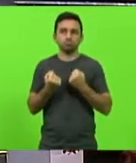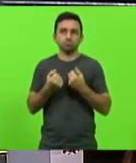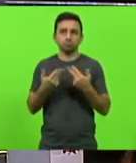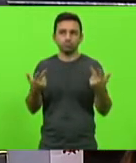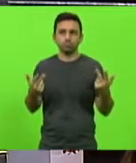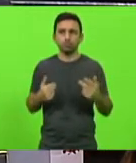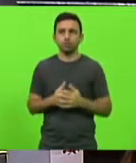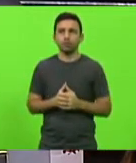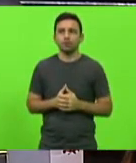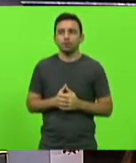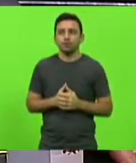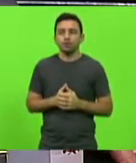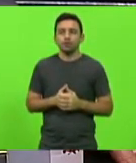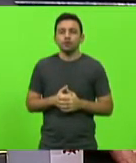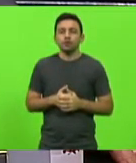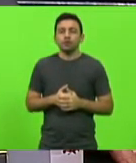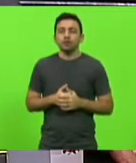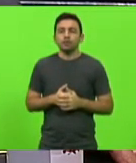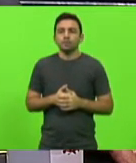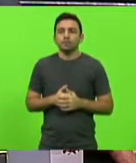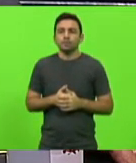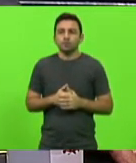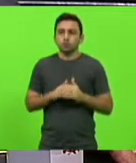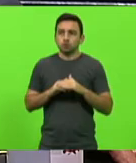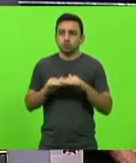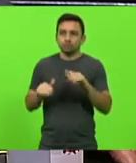senhor presidente, que eu tinha para o dia de hoje. Muito obrigado.